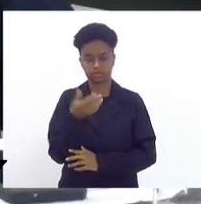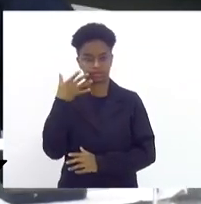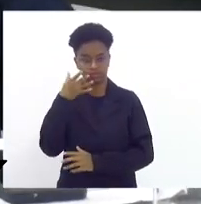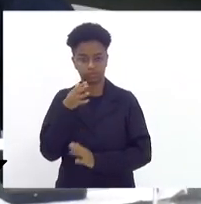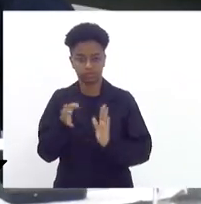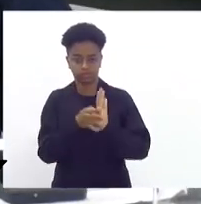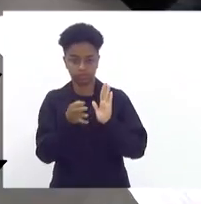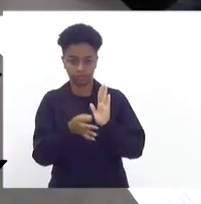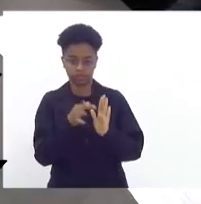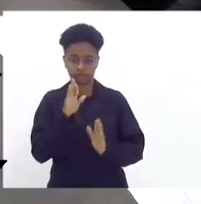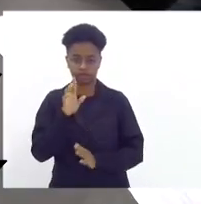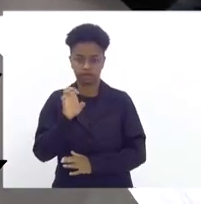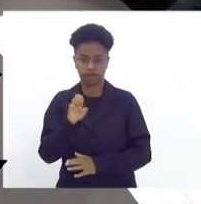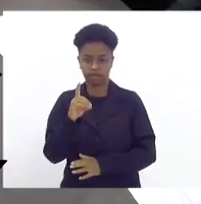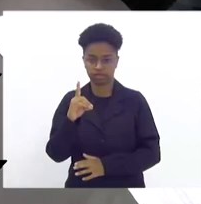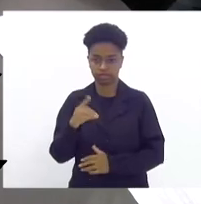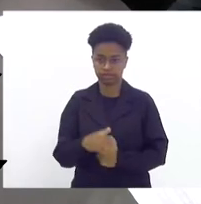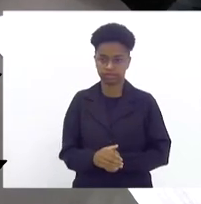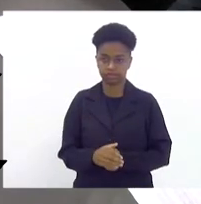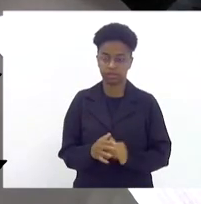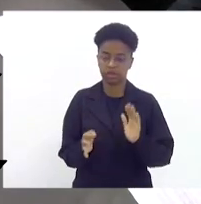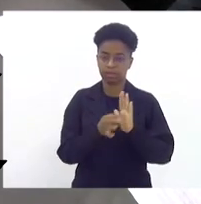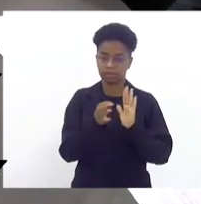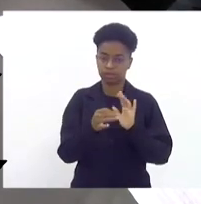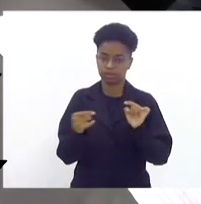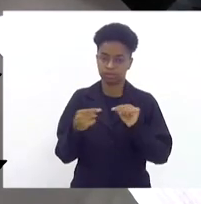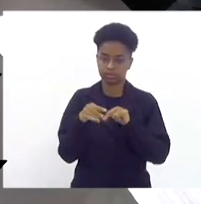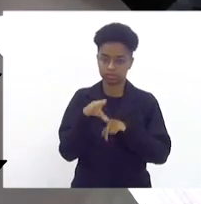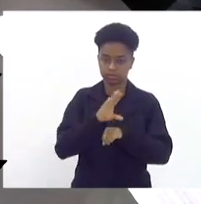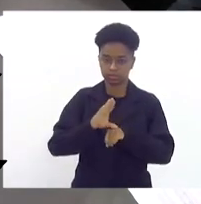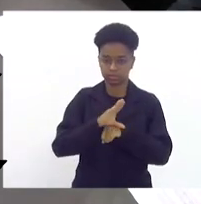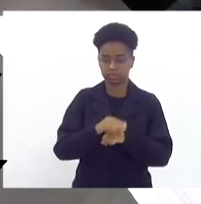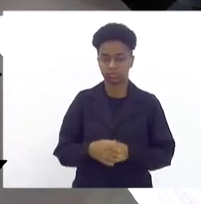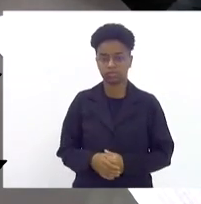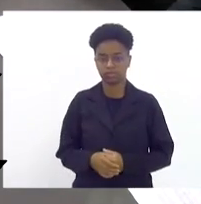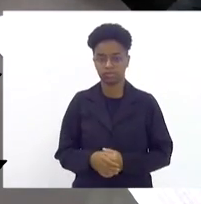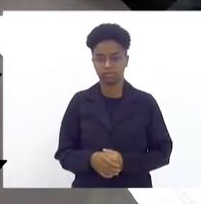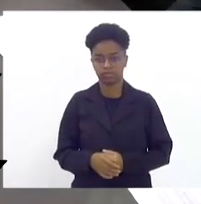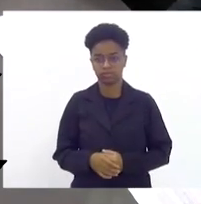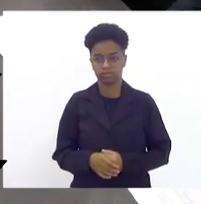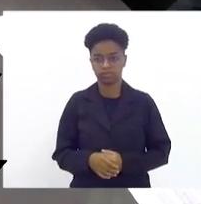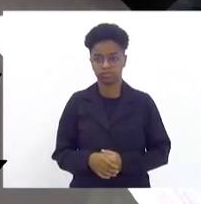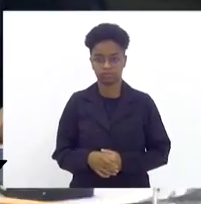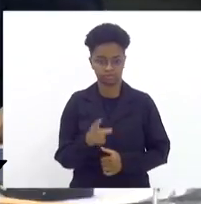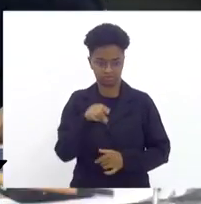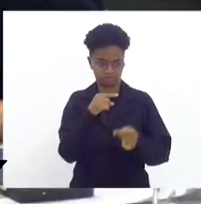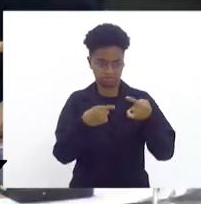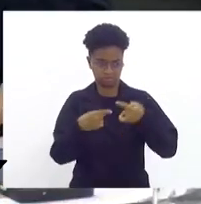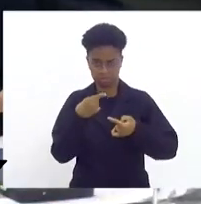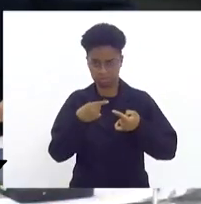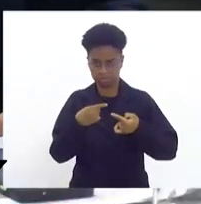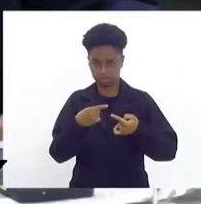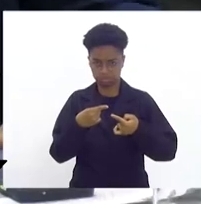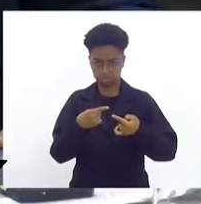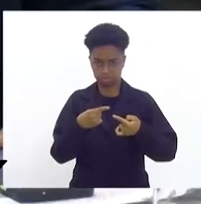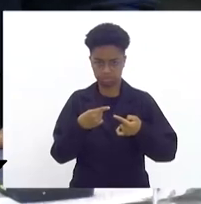Pacheco. Parecer, presidente, pela constitucionalidade. Alguém queira discutir?